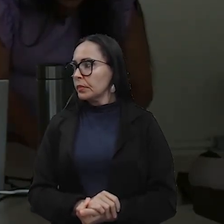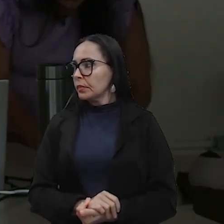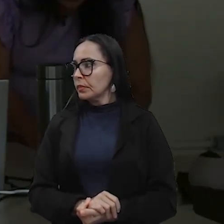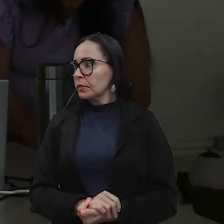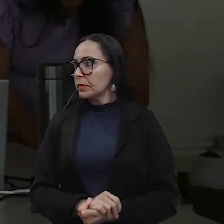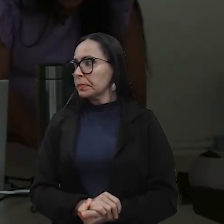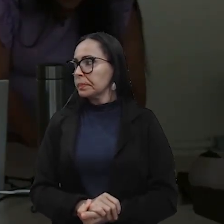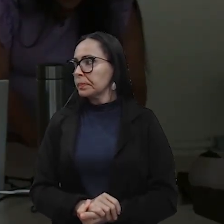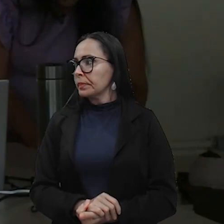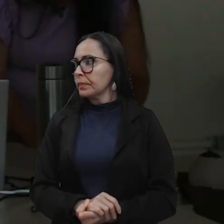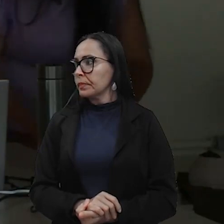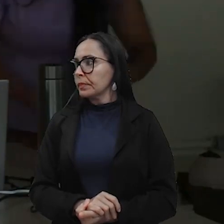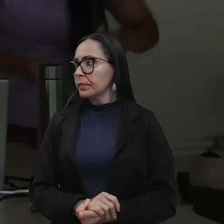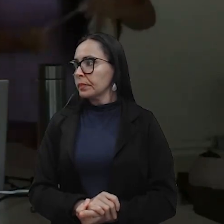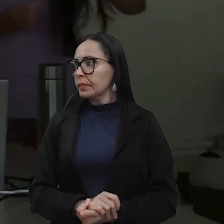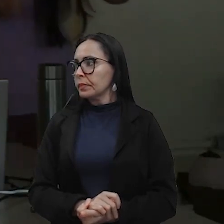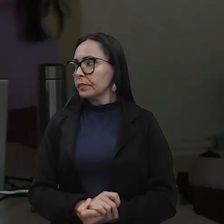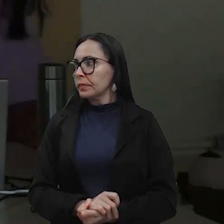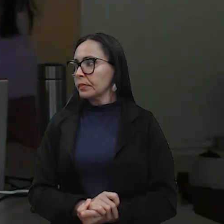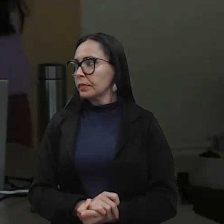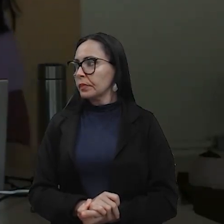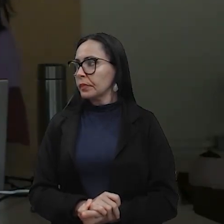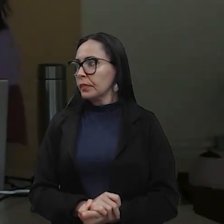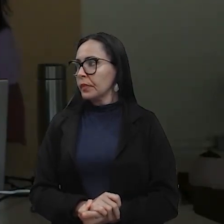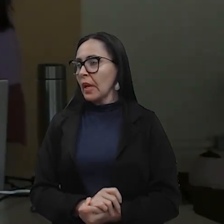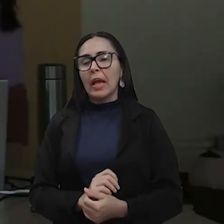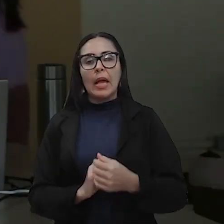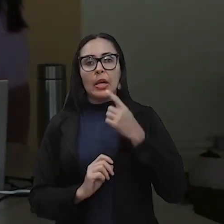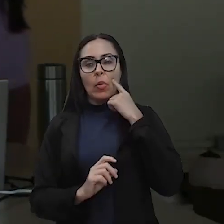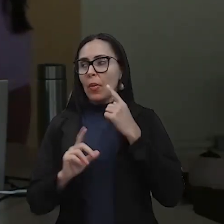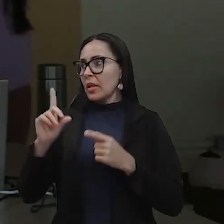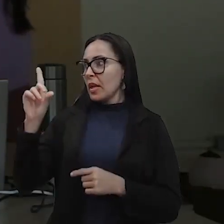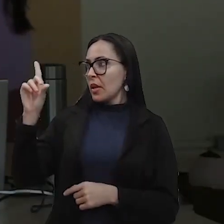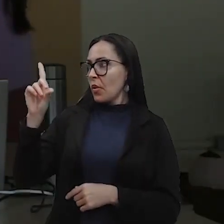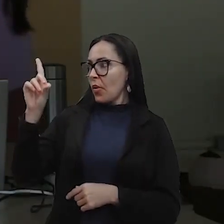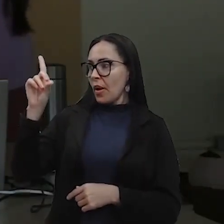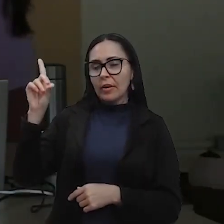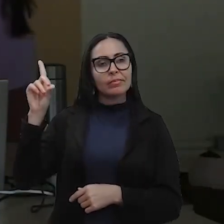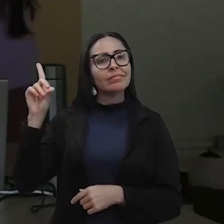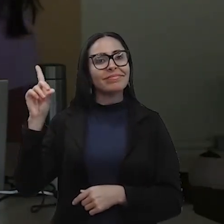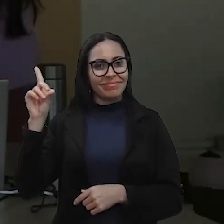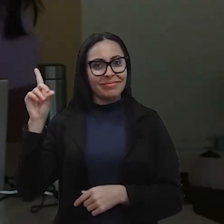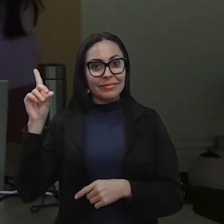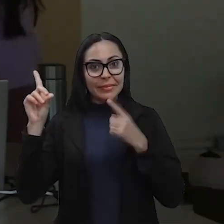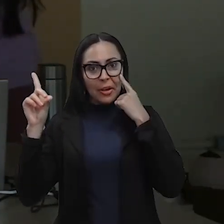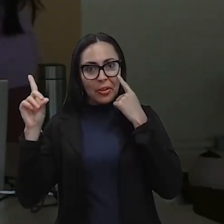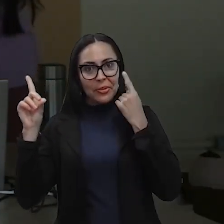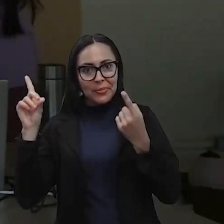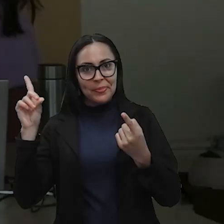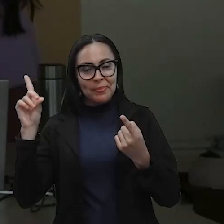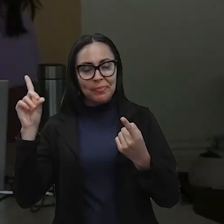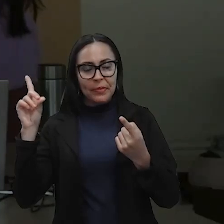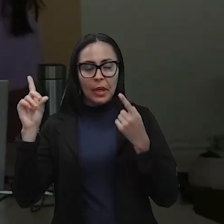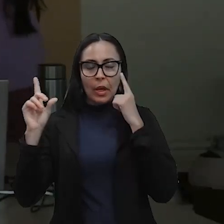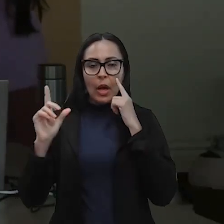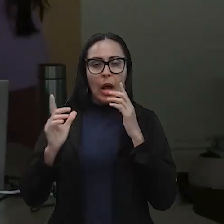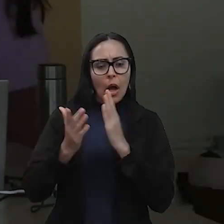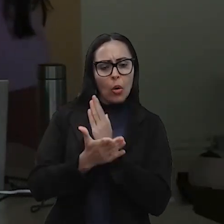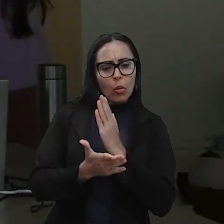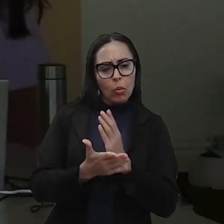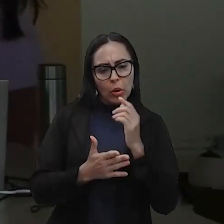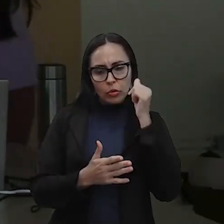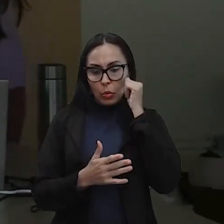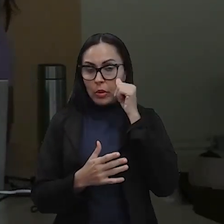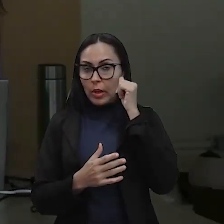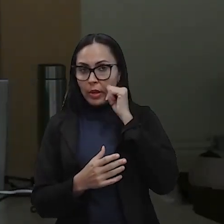não é um sangue preto igual ao café. Ó, tá vendo como é? Para muitas mulheres, engraçado, é